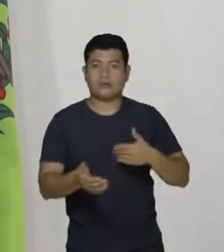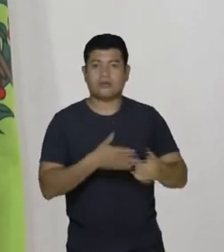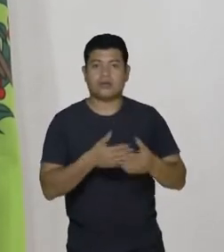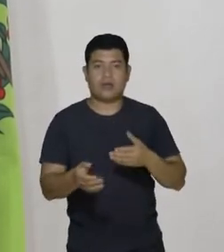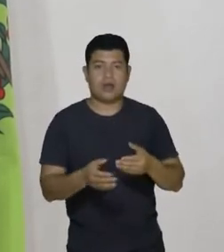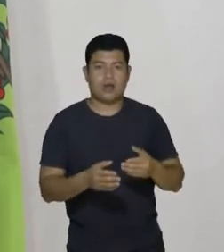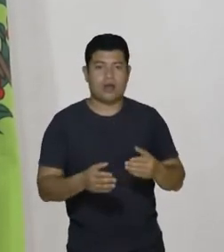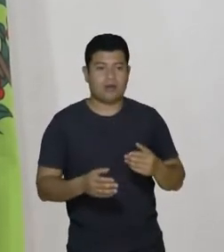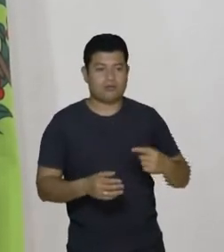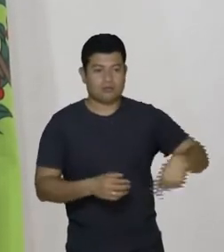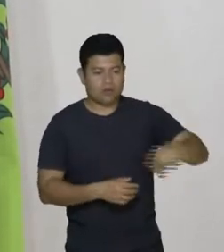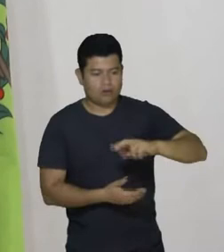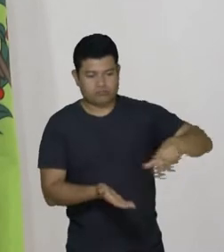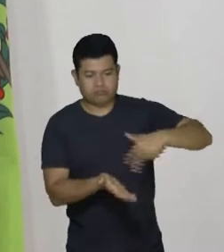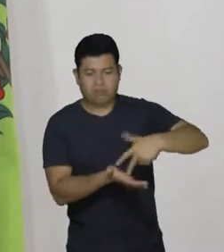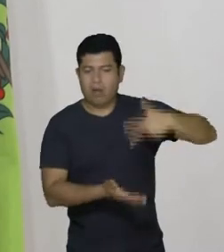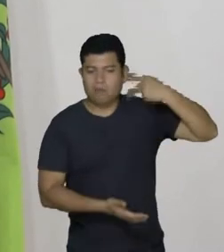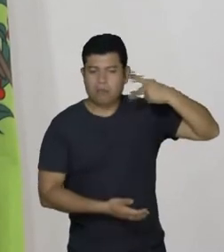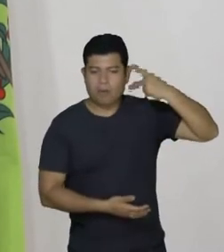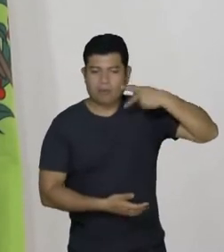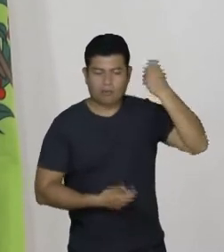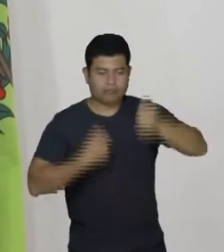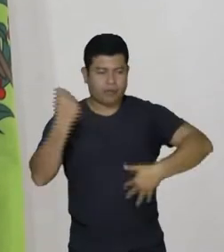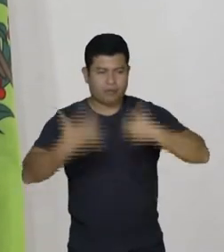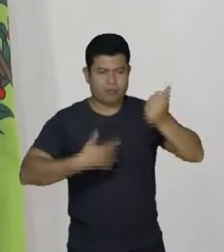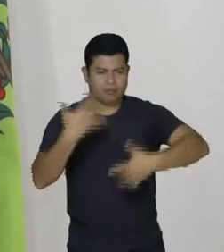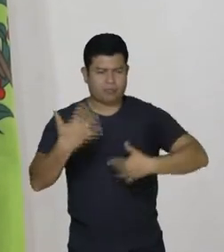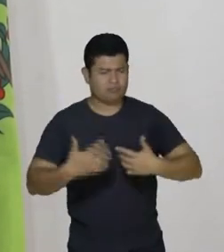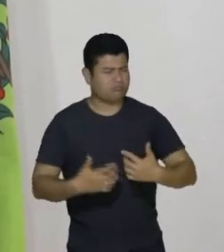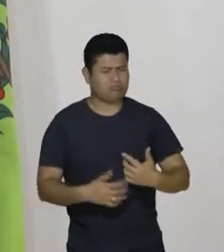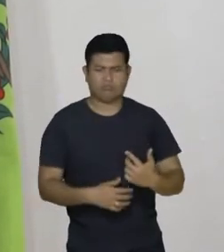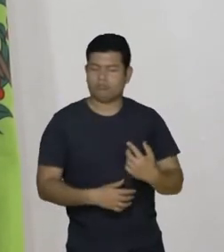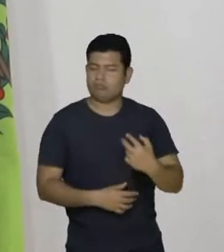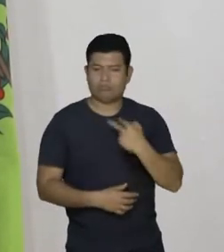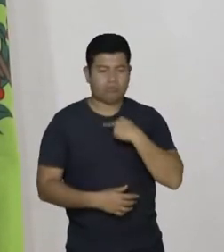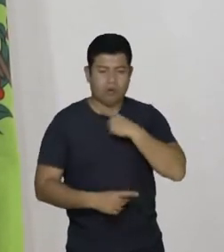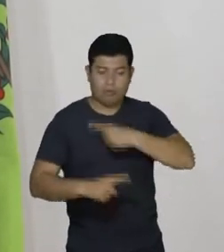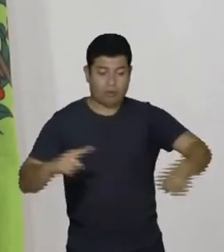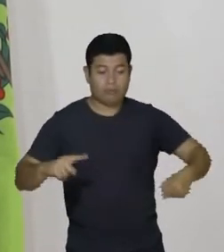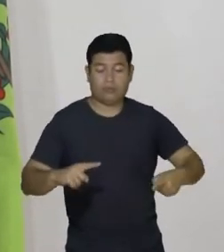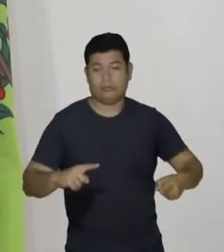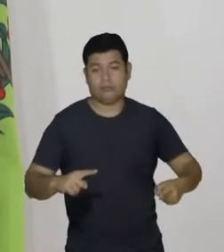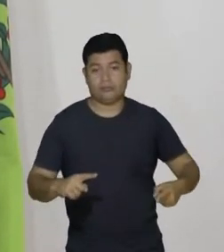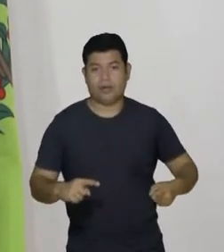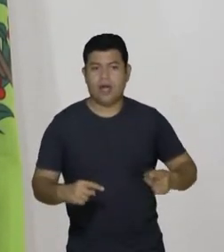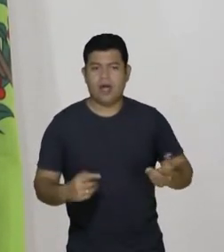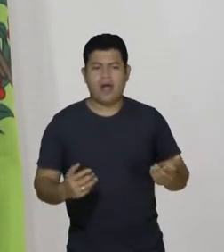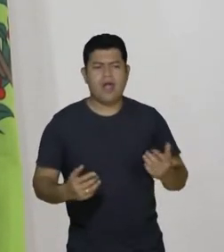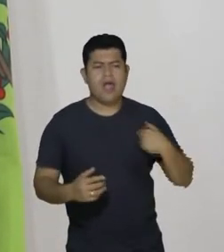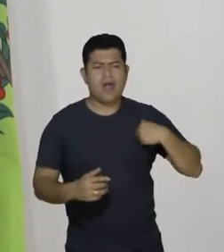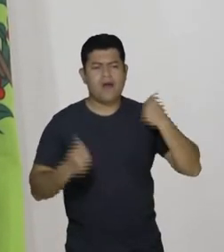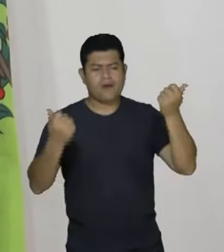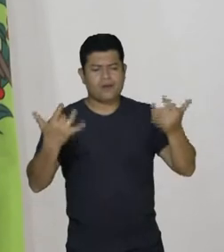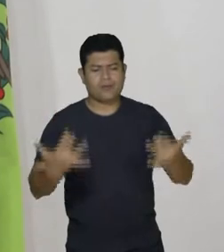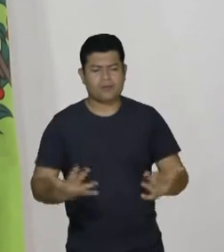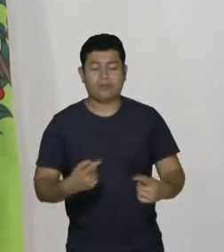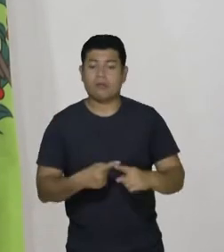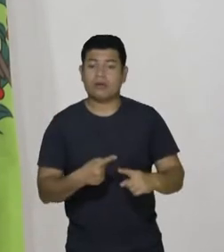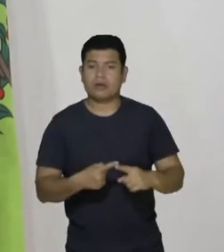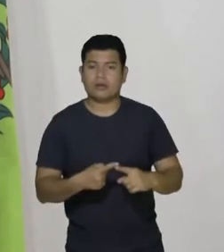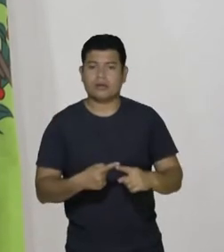direcionamento político. Eu estou fazendo isso, essa minha fala, por conta de uma